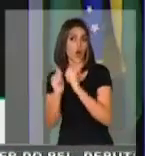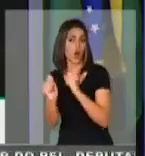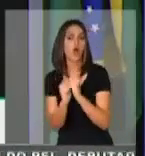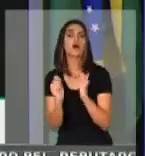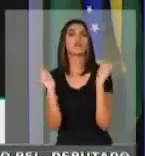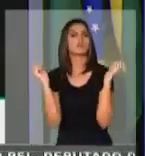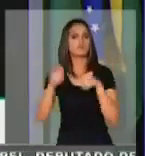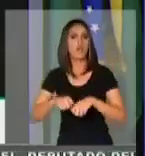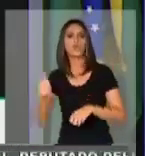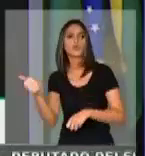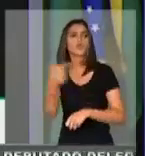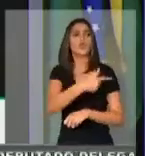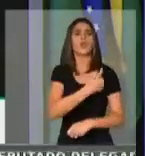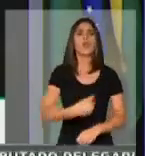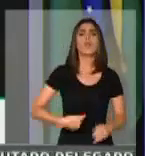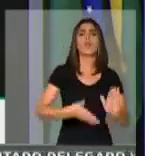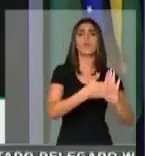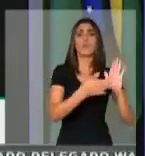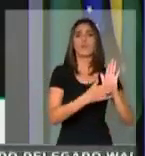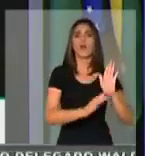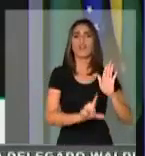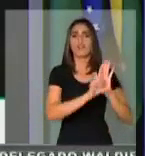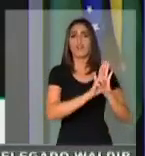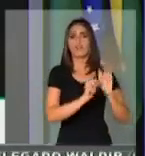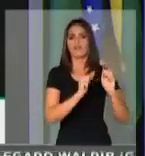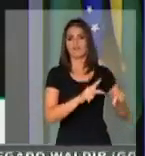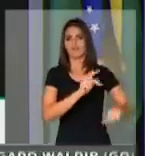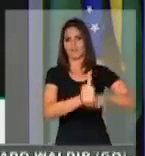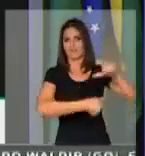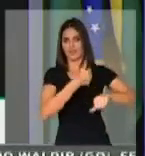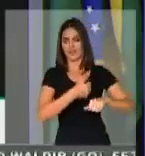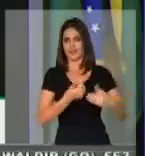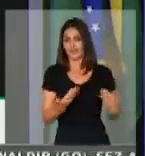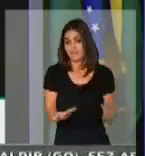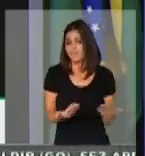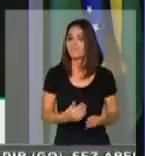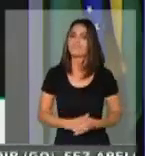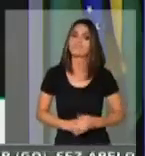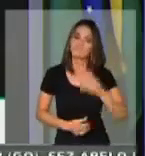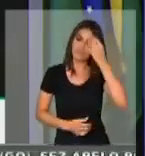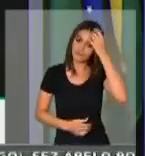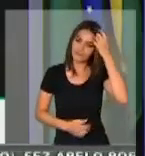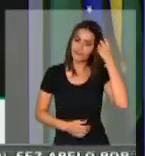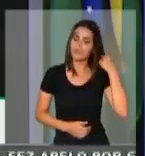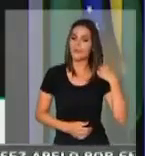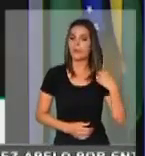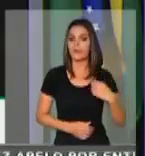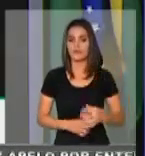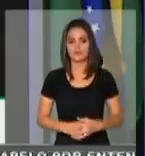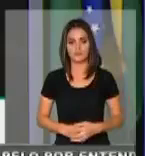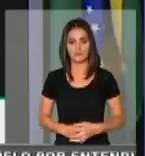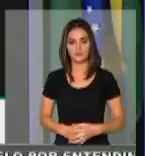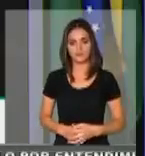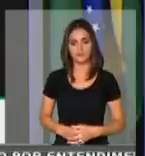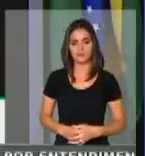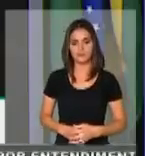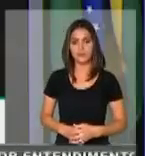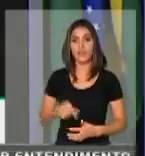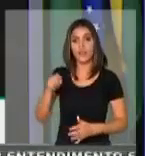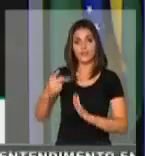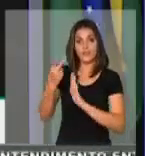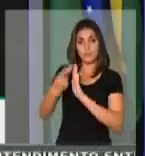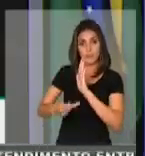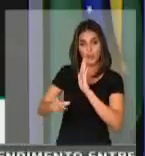uma economia até maior do que o governo está propondo com a proposta da reforma da Previdência para os militares. Para que o projeto